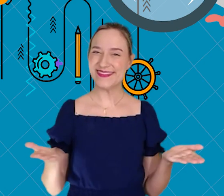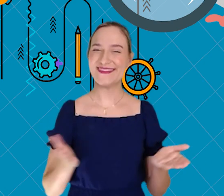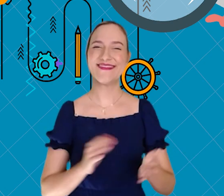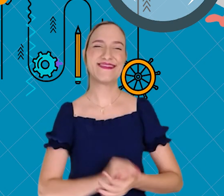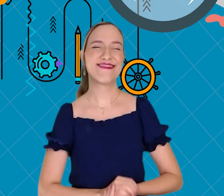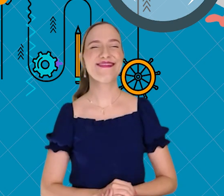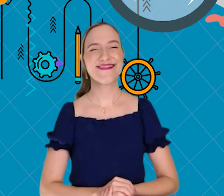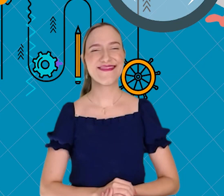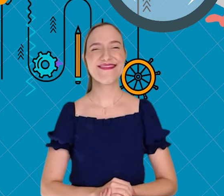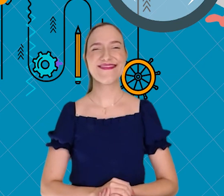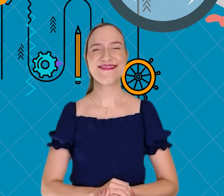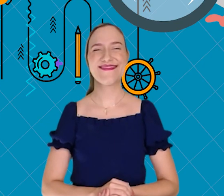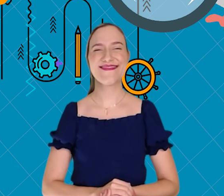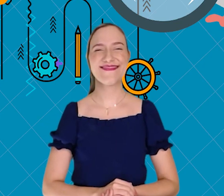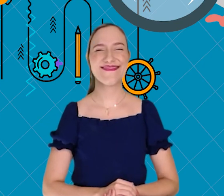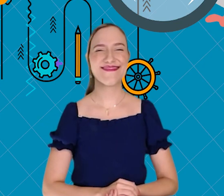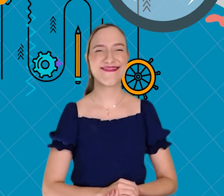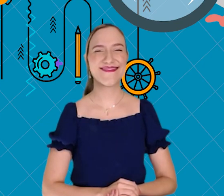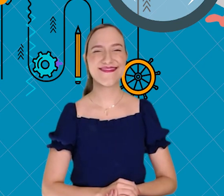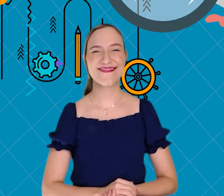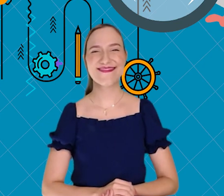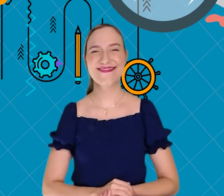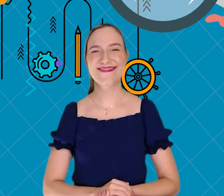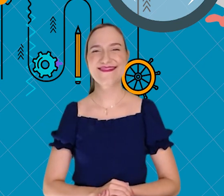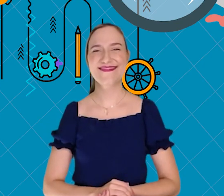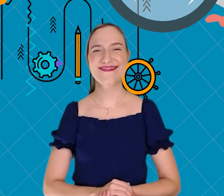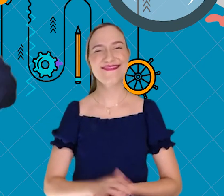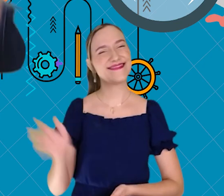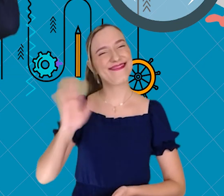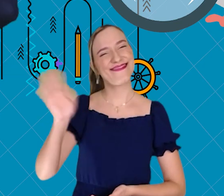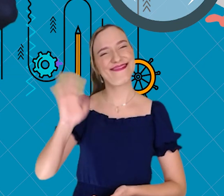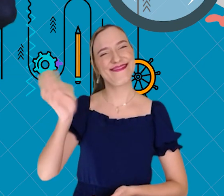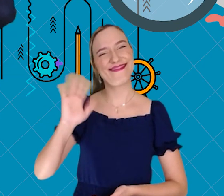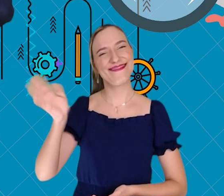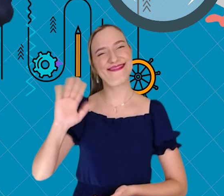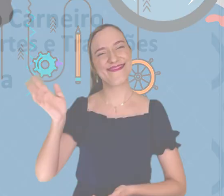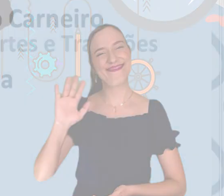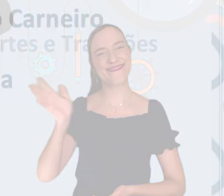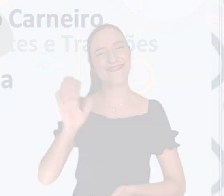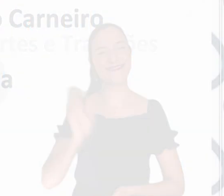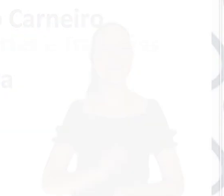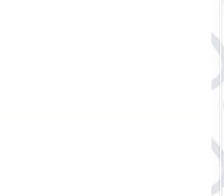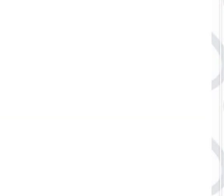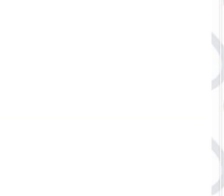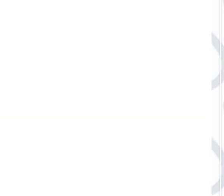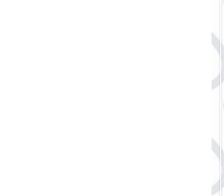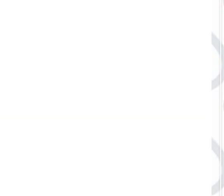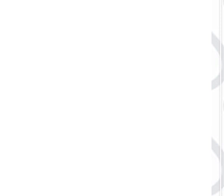www.sme.goiania.gov.br/conexão escola. Tchau, tchau, pessoal. Tchau, gente.